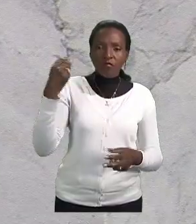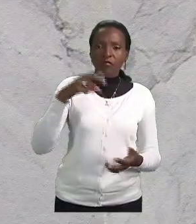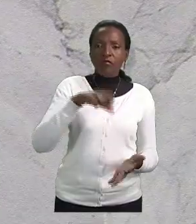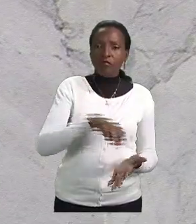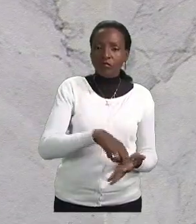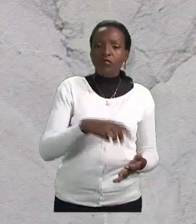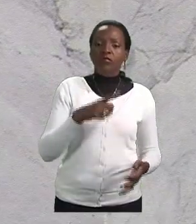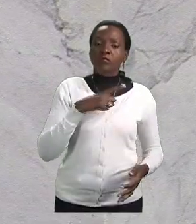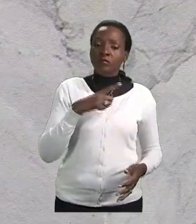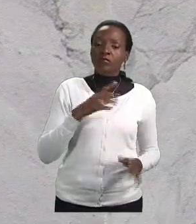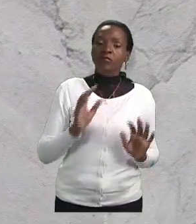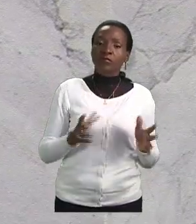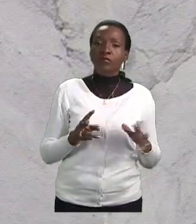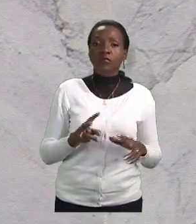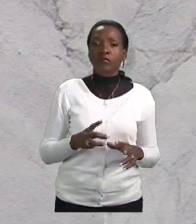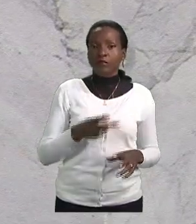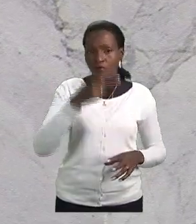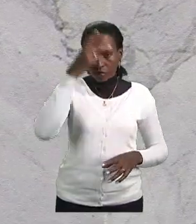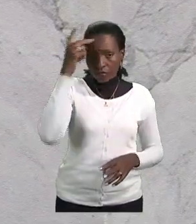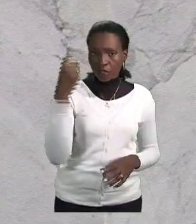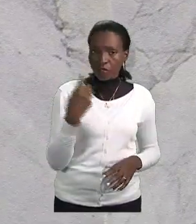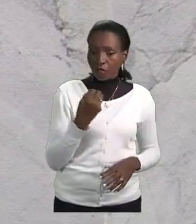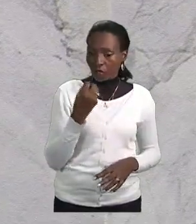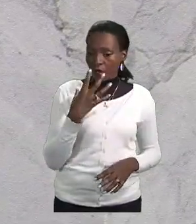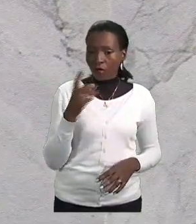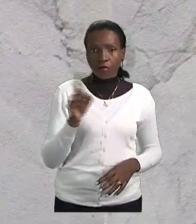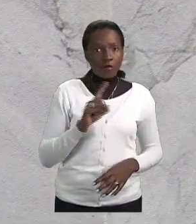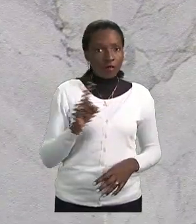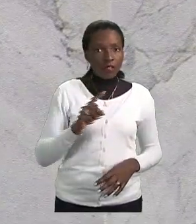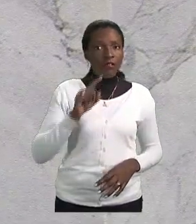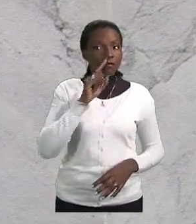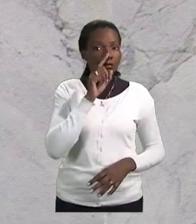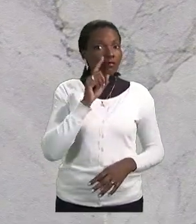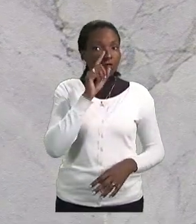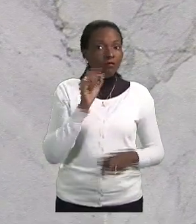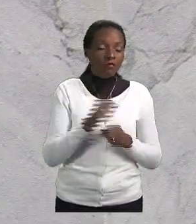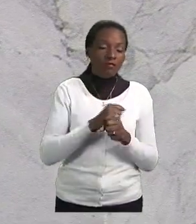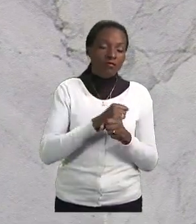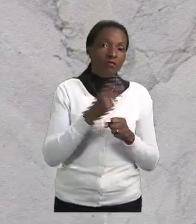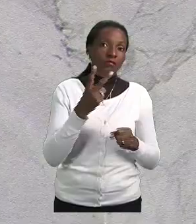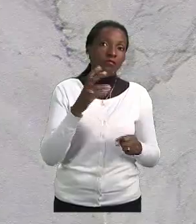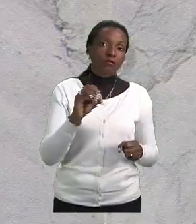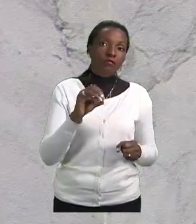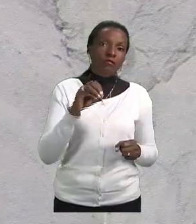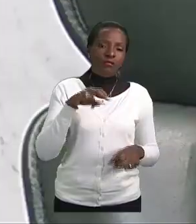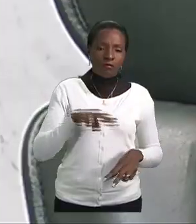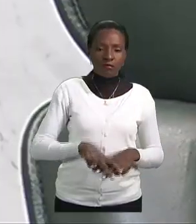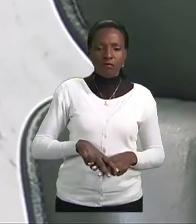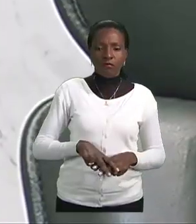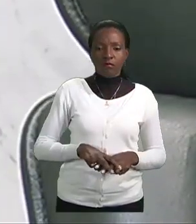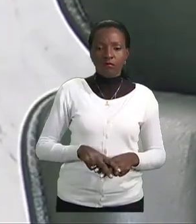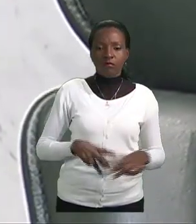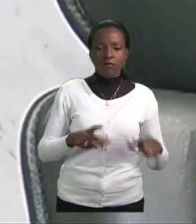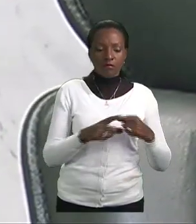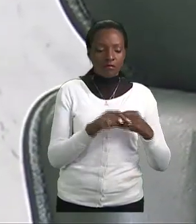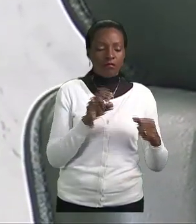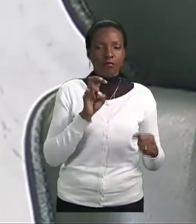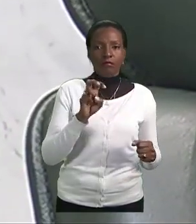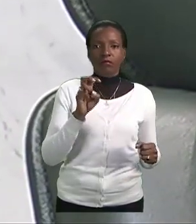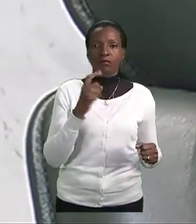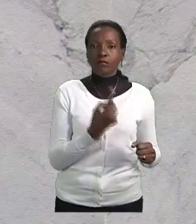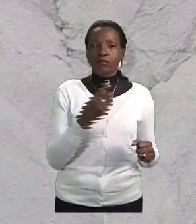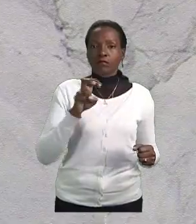então o senhor vê que não é boa bisca né o cara era pesada mais de 20 anos de prisão cumpridos os artigos 157 e 158